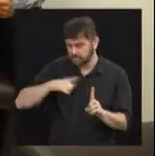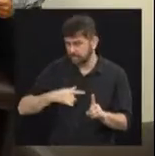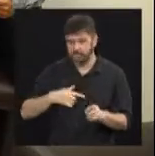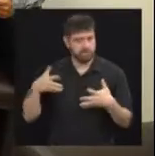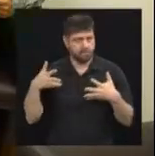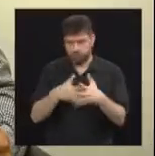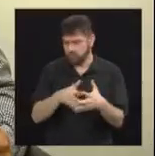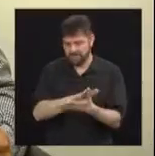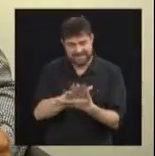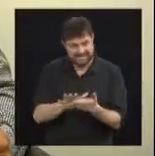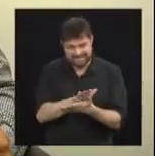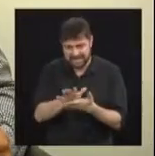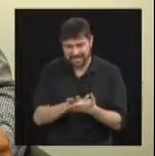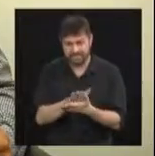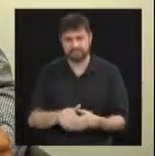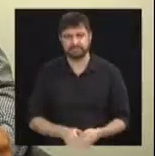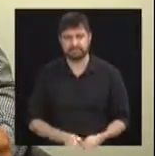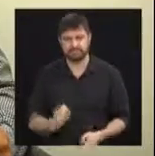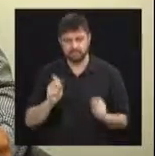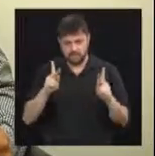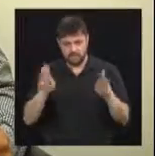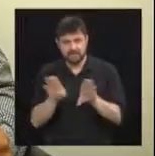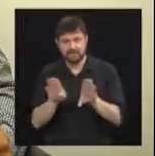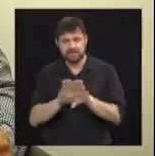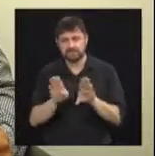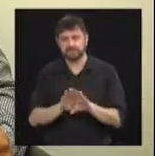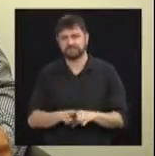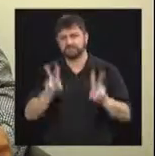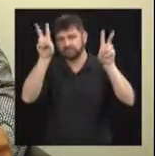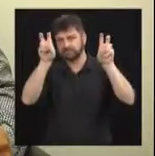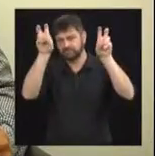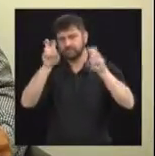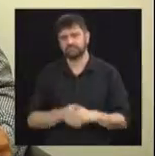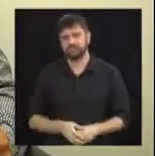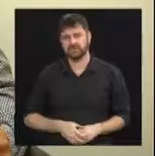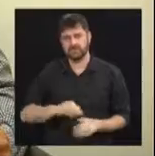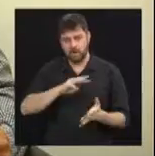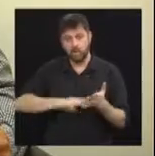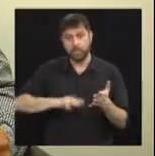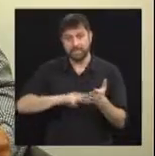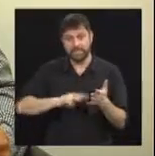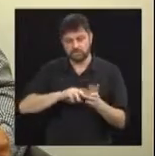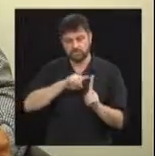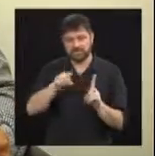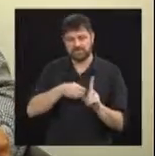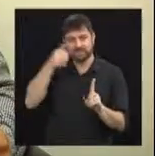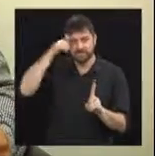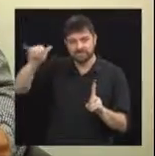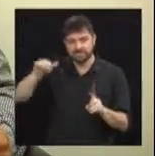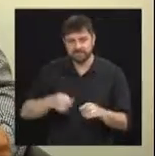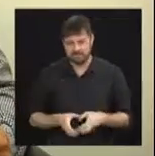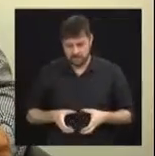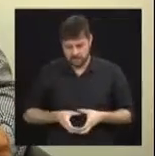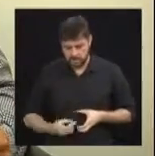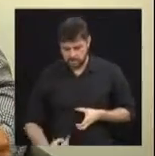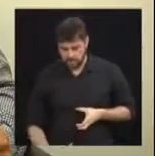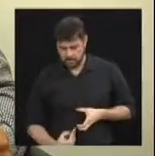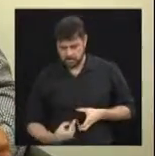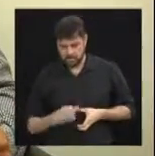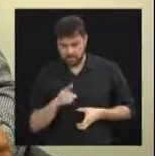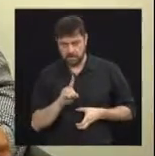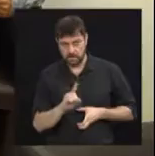da fertilidade. Ok, e ainda sobre método contraceptivo, o uso do DIU pode gerar